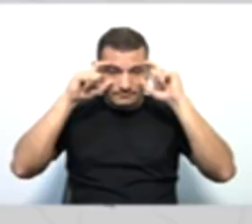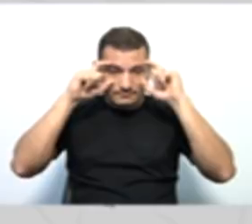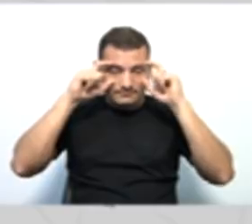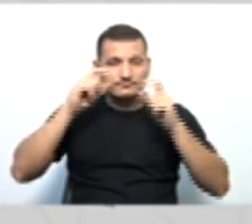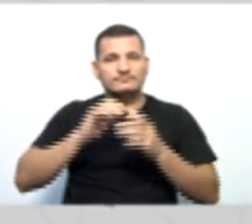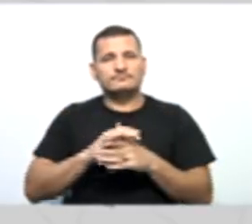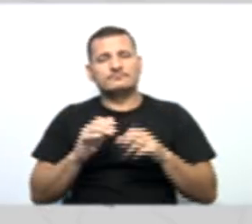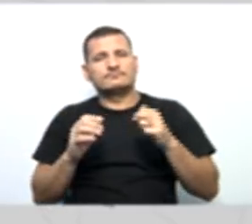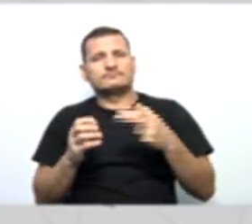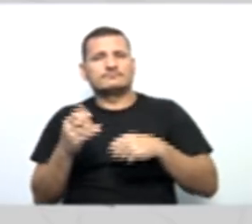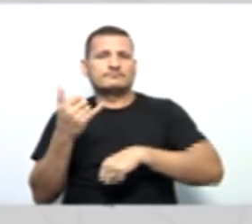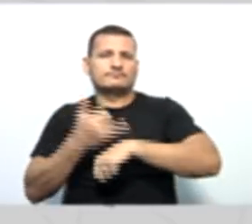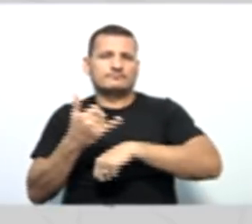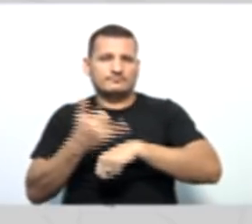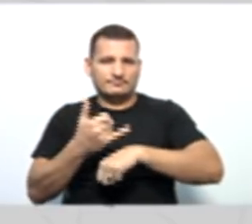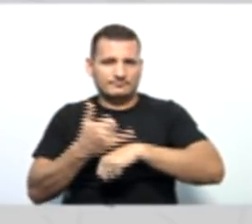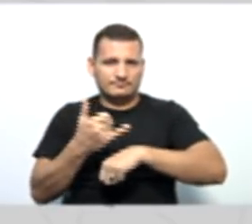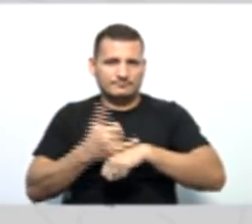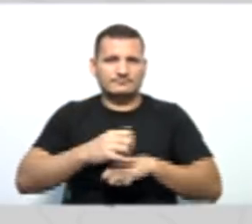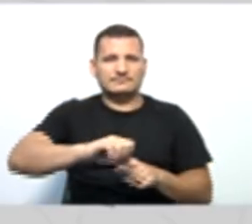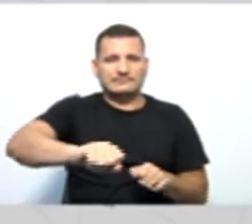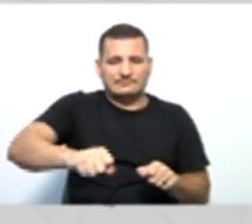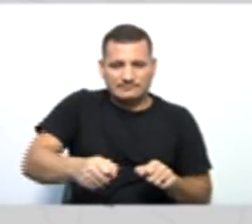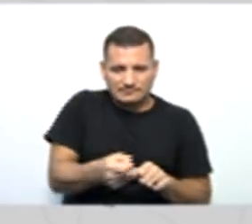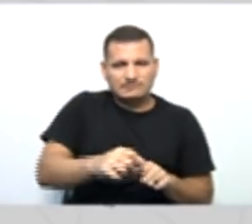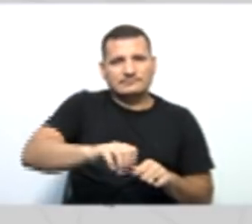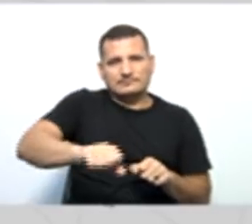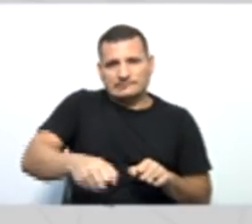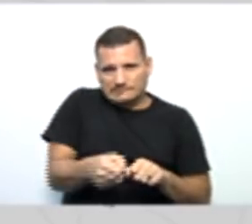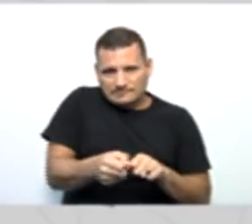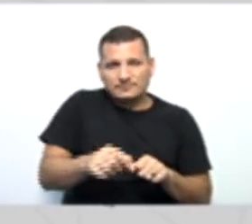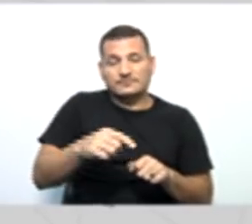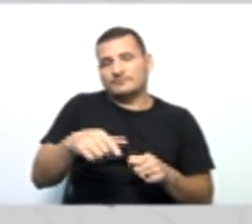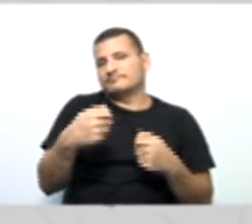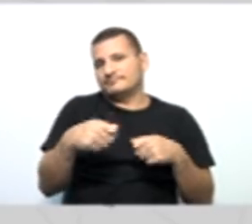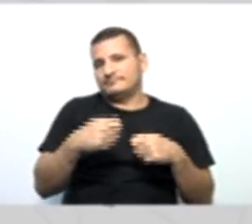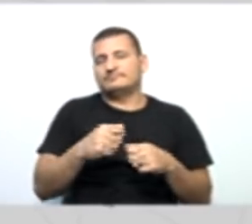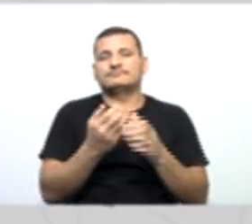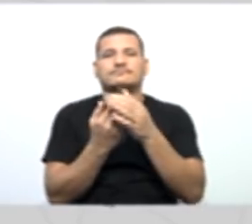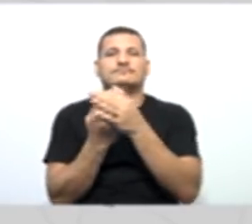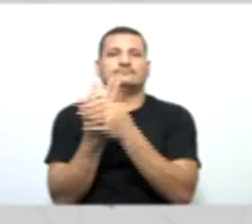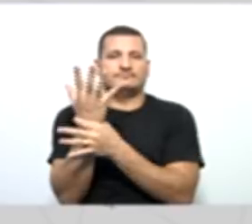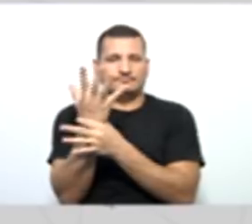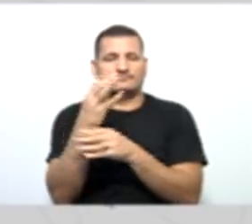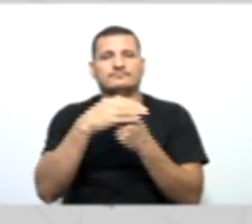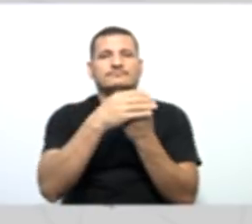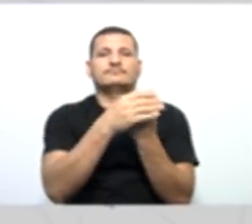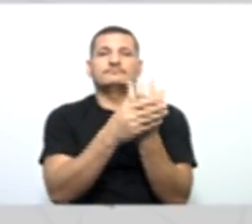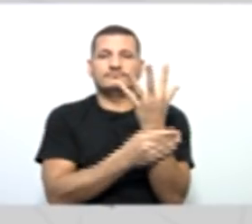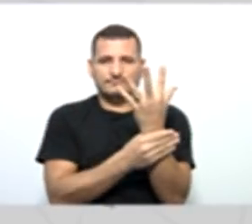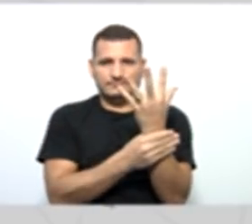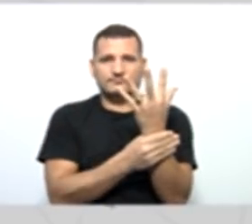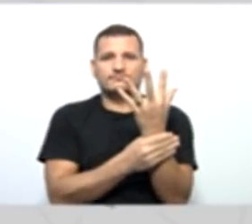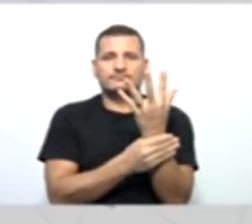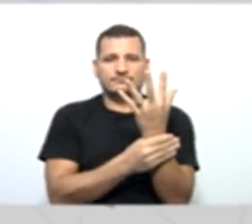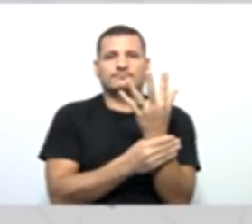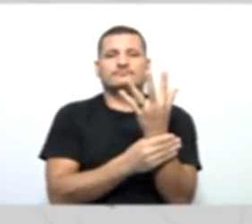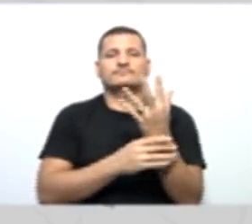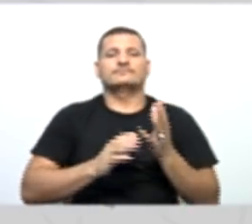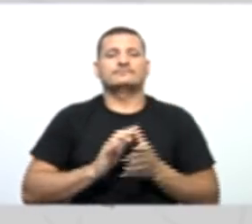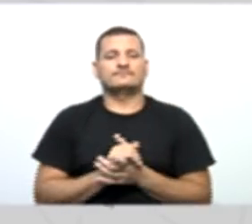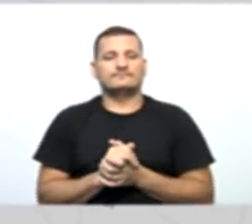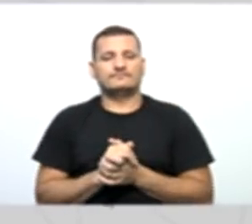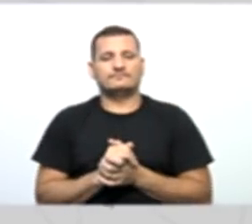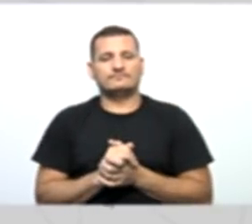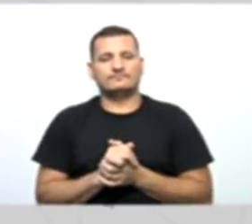vai mexer com ferro, vai torcer ferro, vai isso, aquilo. Luva, lembra da minha luvinha? Pois é, eu tive que trabalhar lá no campo, acabei deixando minha luva em casa, tá